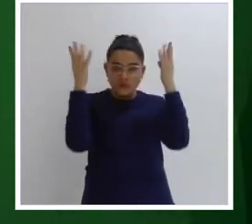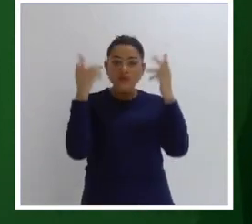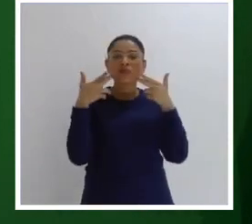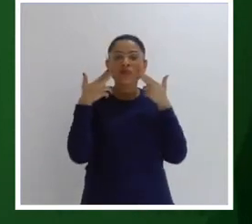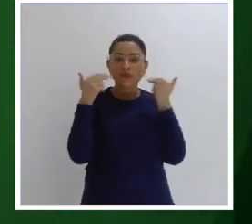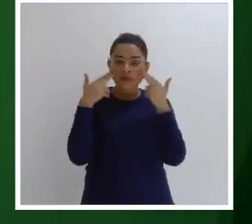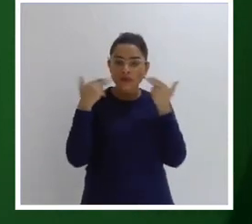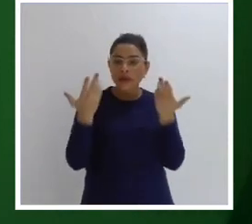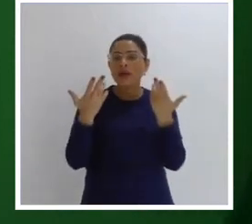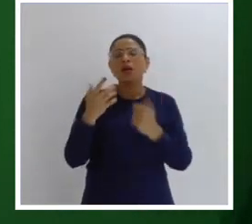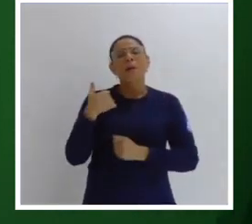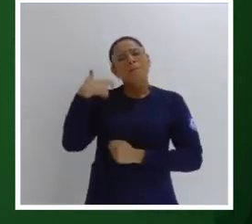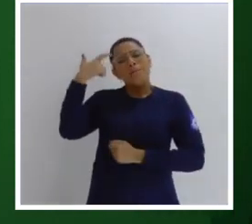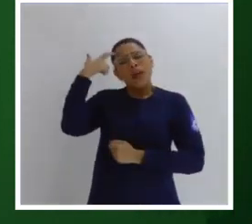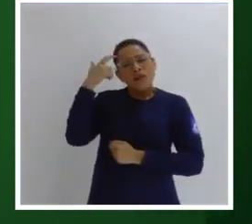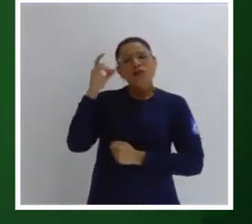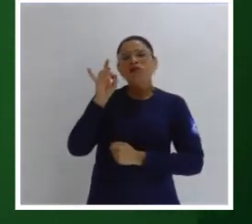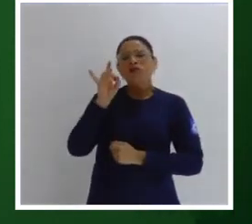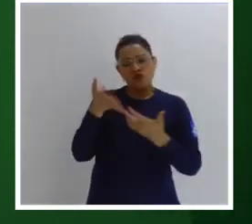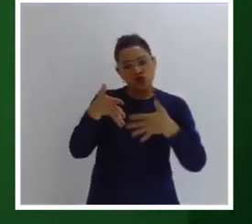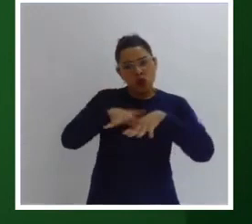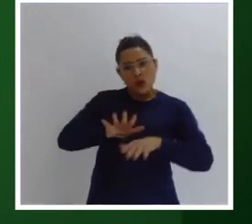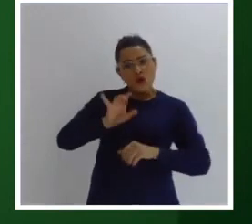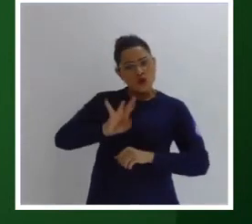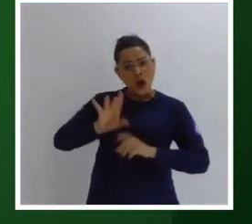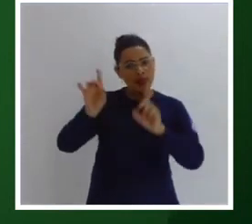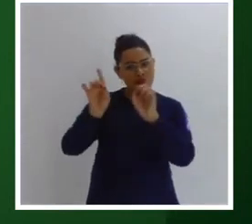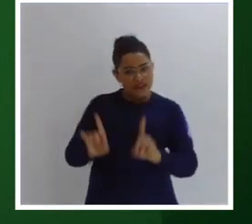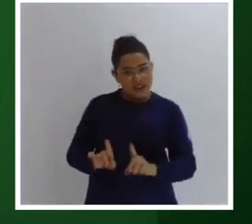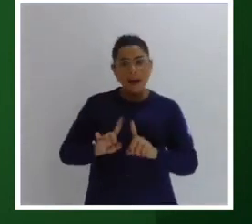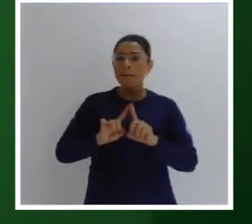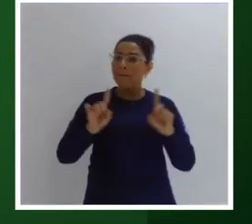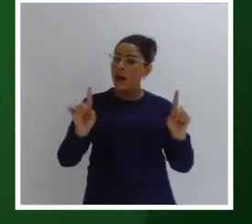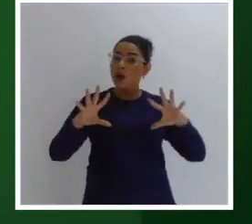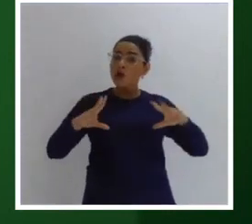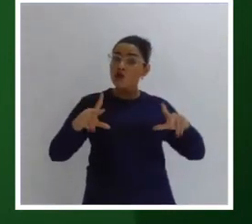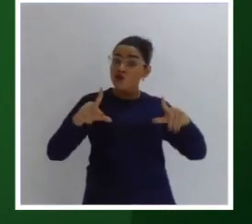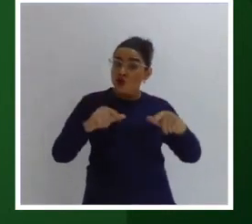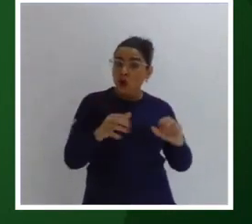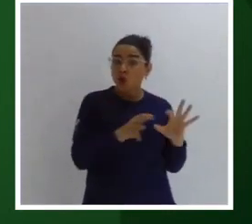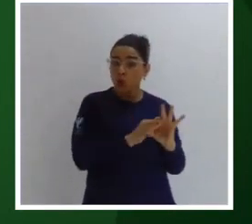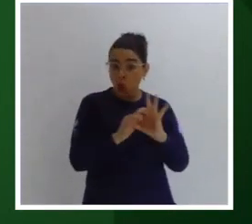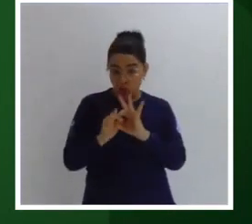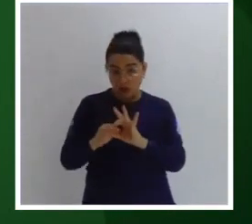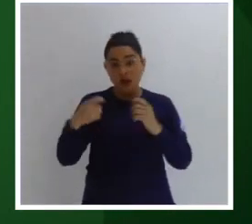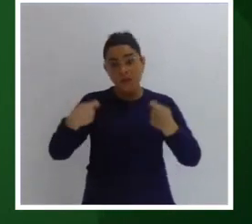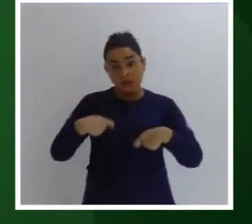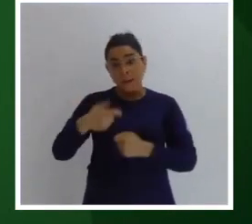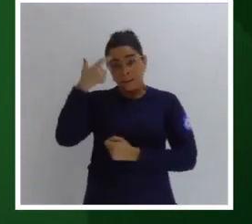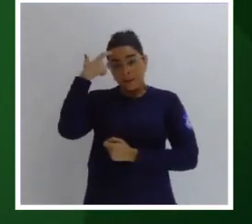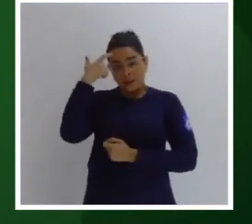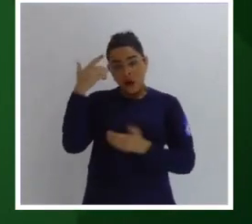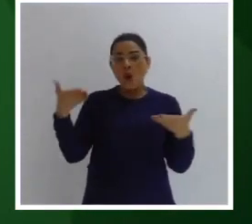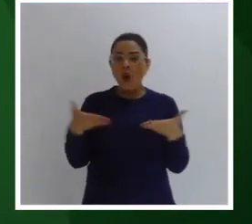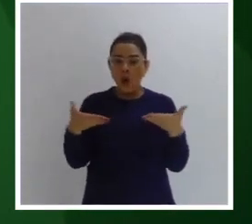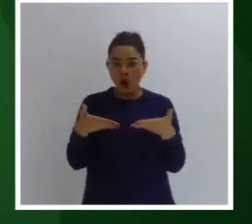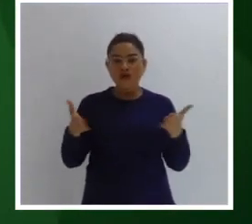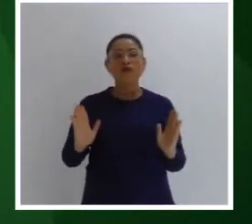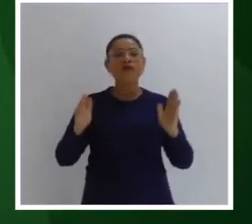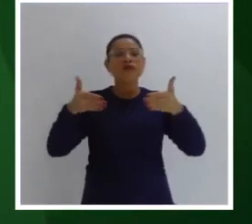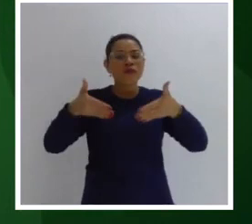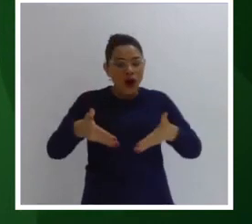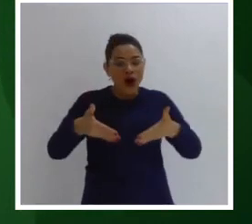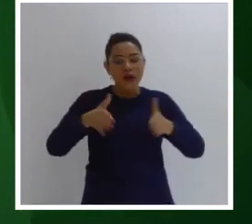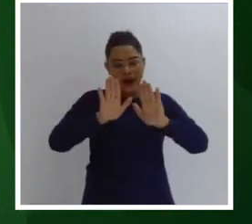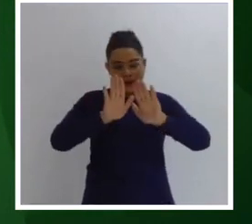para as crianças com deficiências né mas nós estamos falando de todo um contexto hoje o foco são as crianças